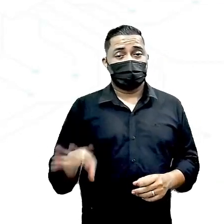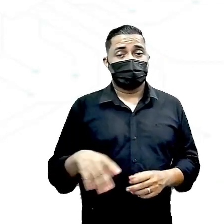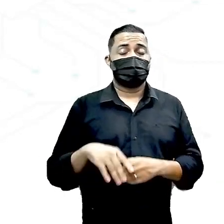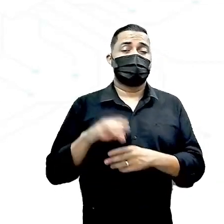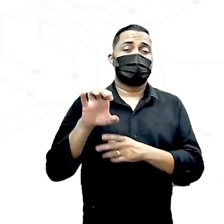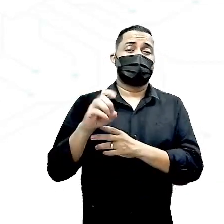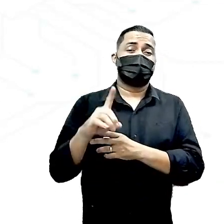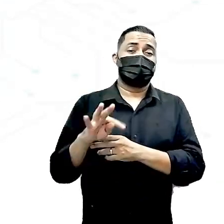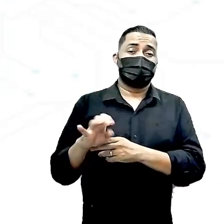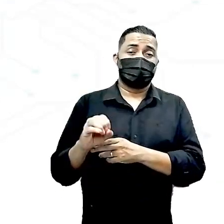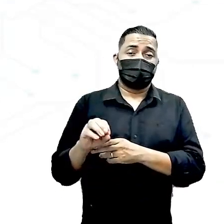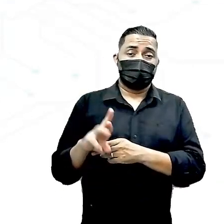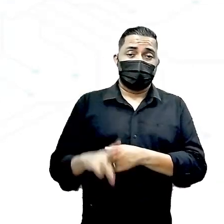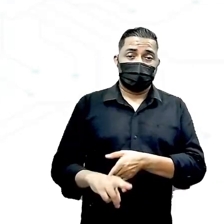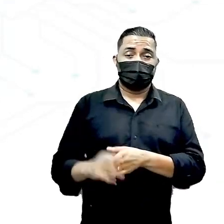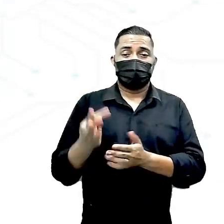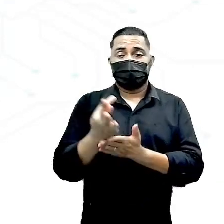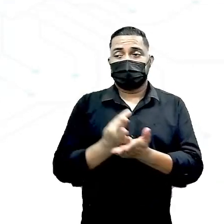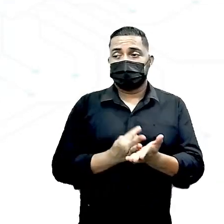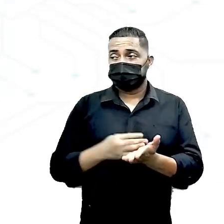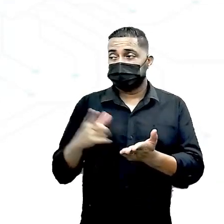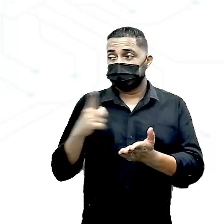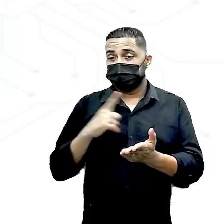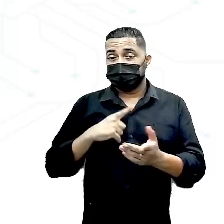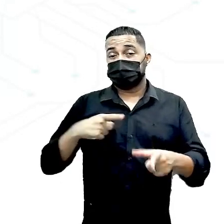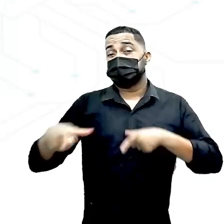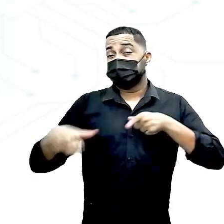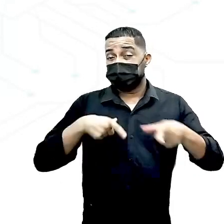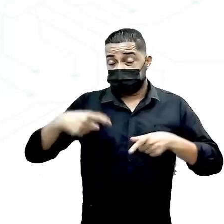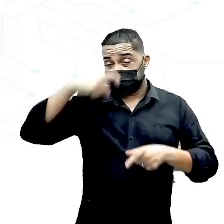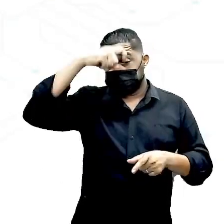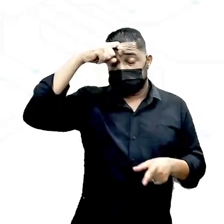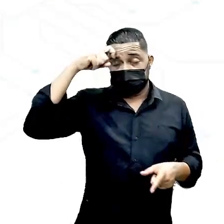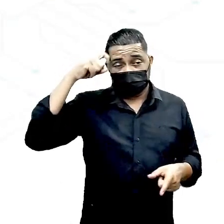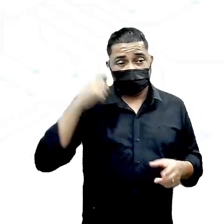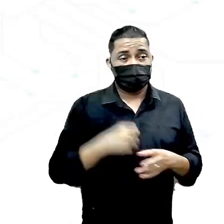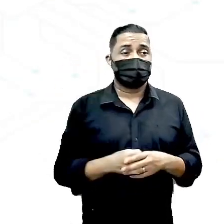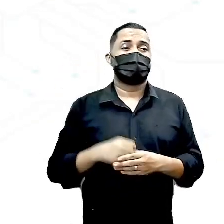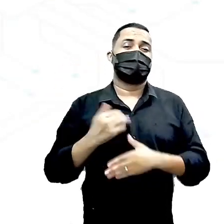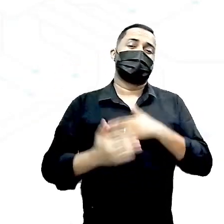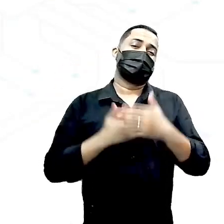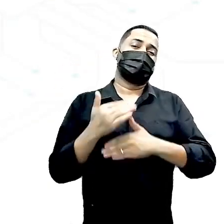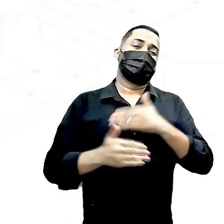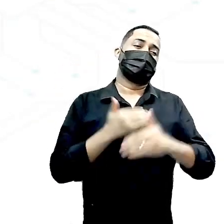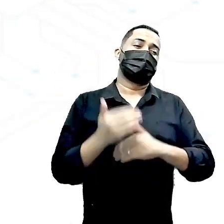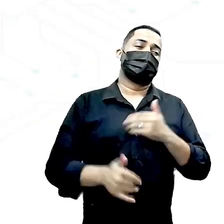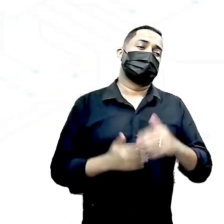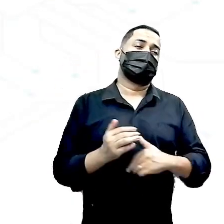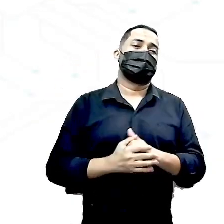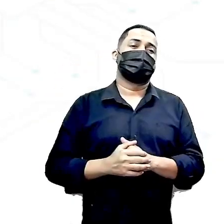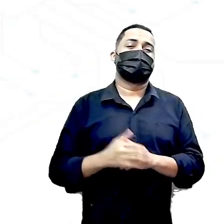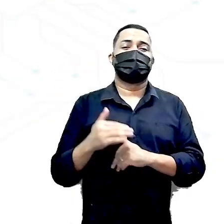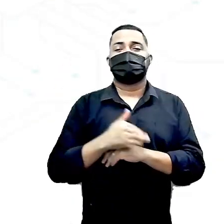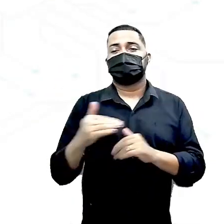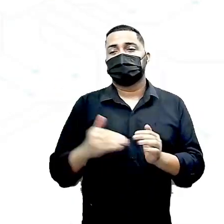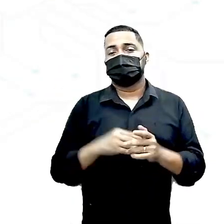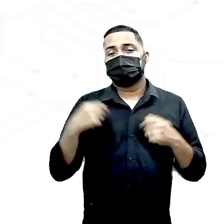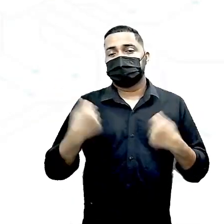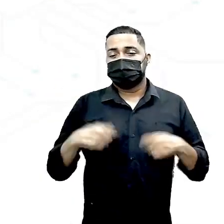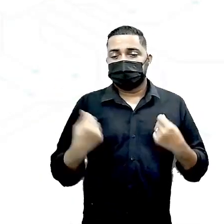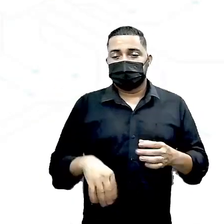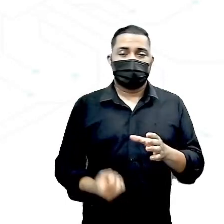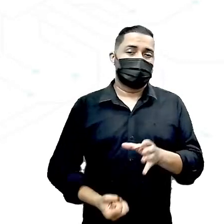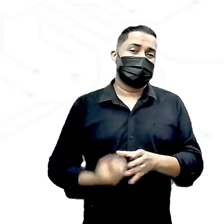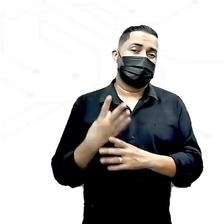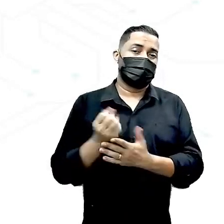de texto, né, a gente teria muito trabalho, muito retrabalho para desenvolver tudo que se precisa para criar